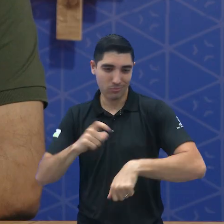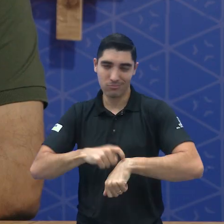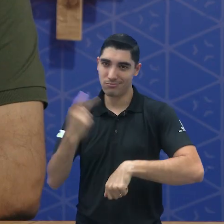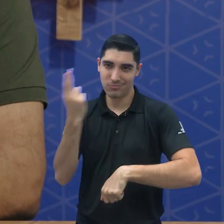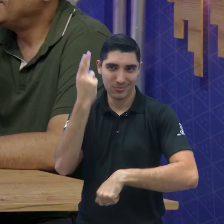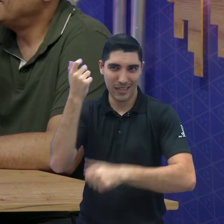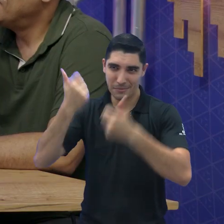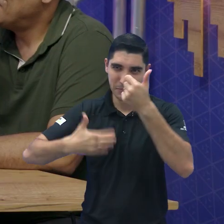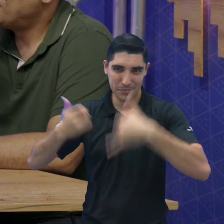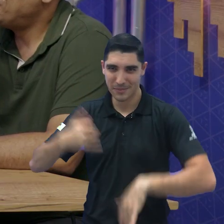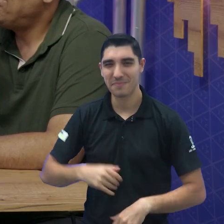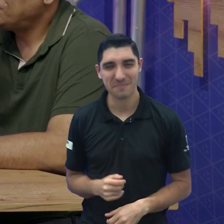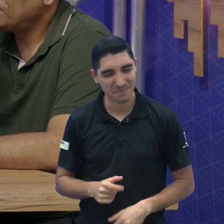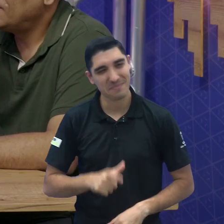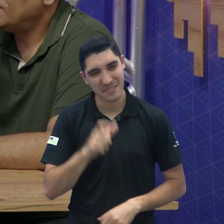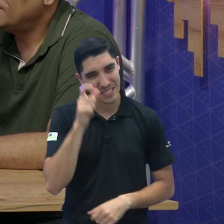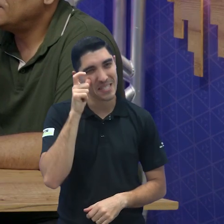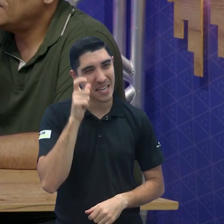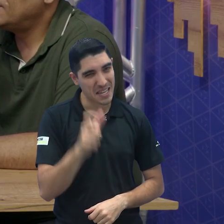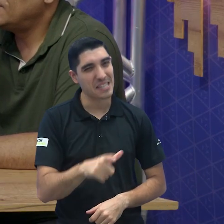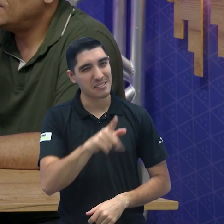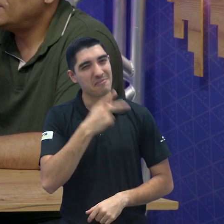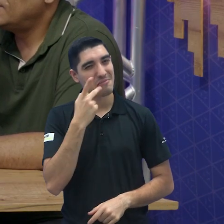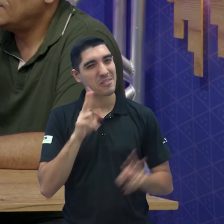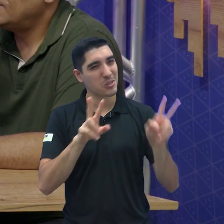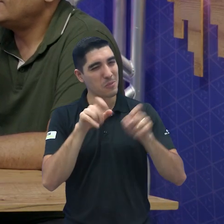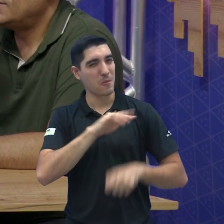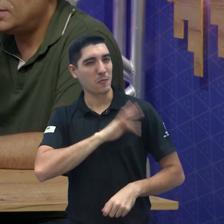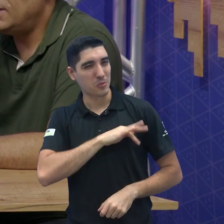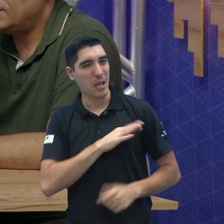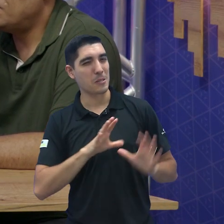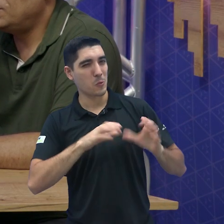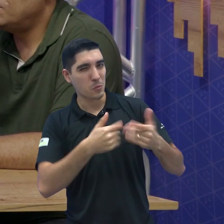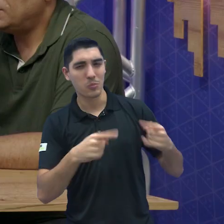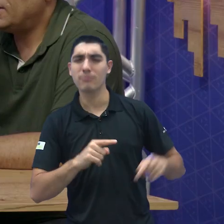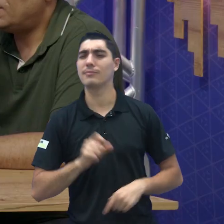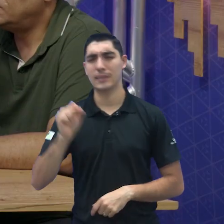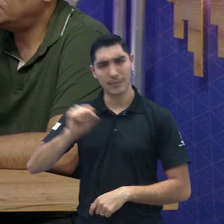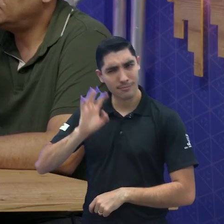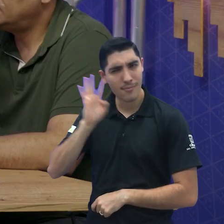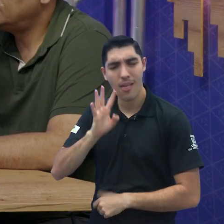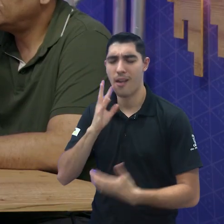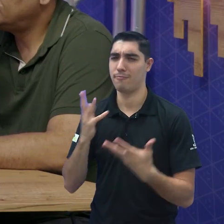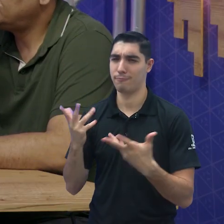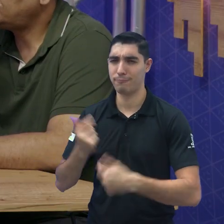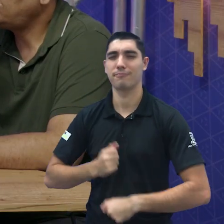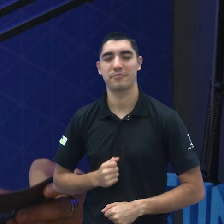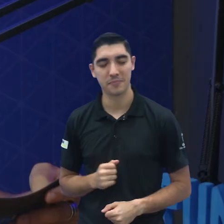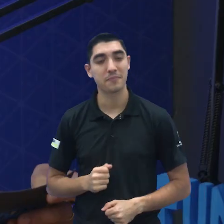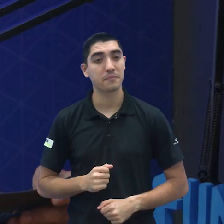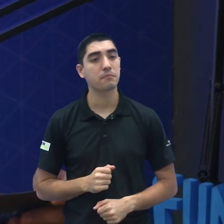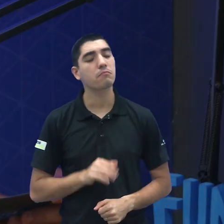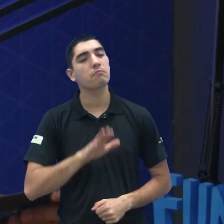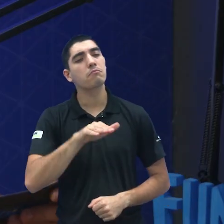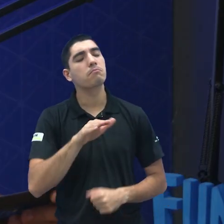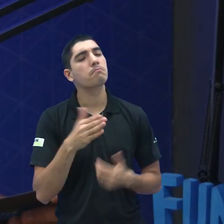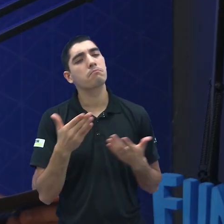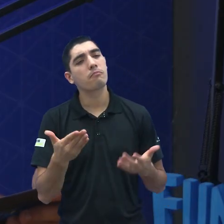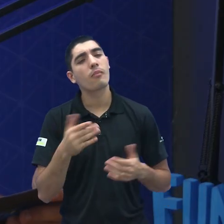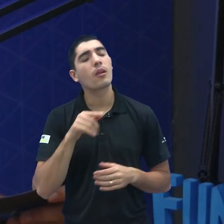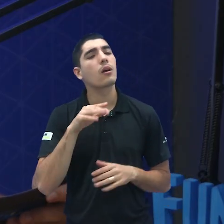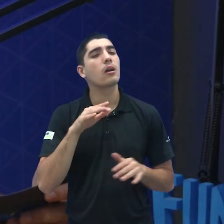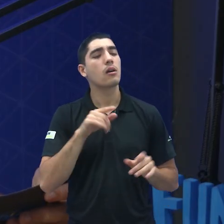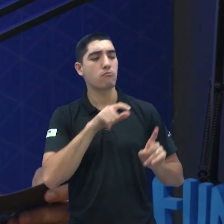tempo. Super interessante ver essas questões da banda da Fundais. Sim, é muito legal. Então, Flávio,